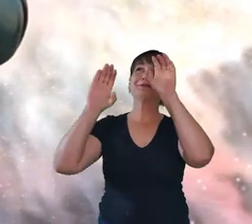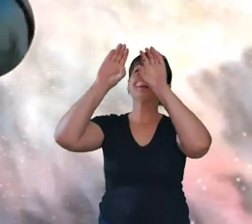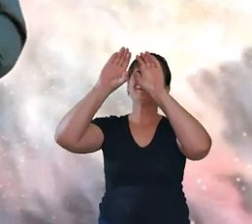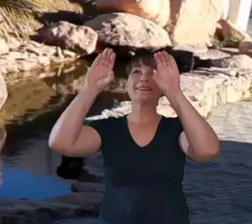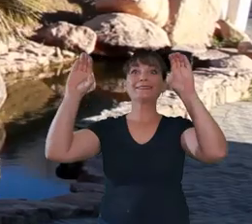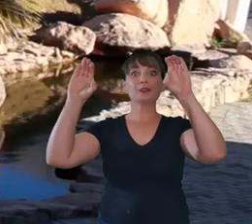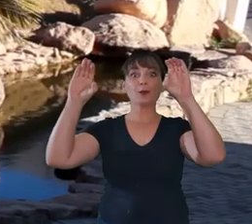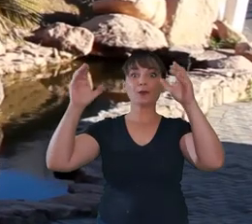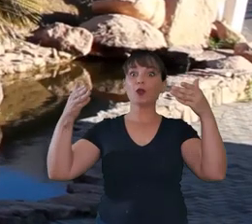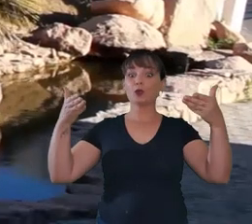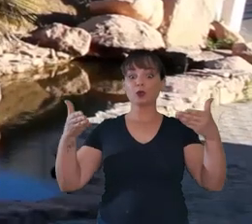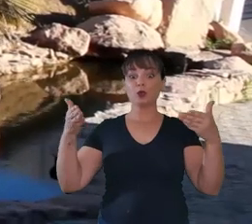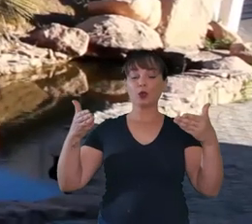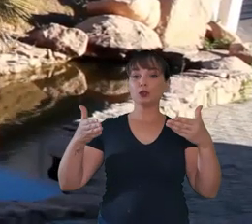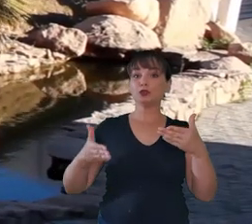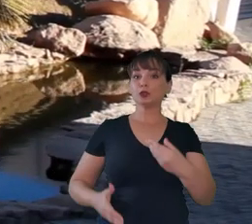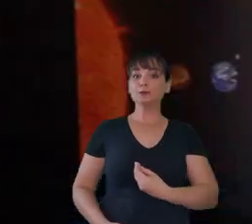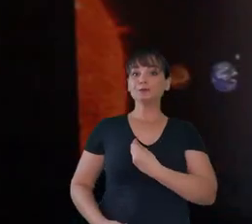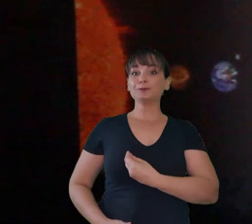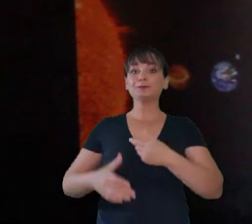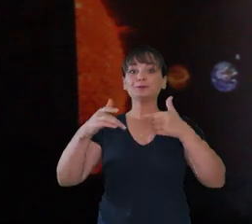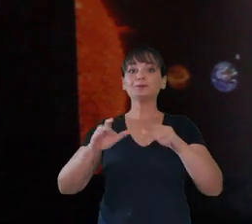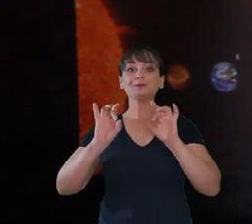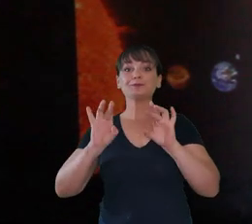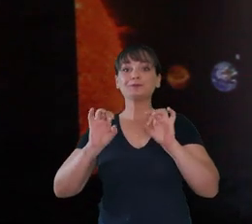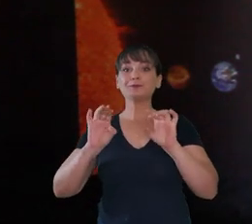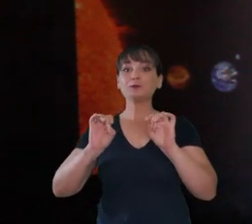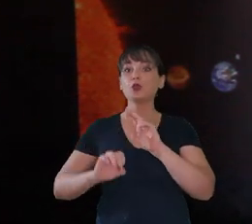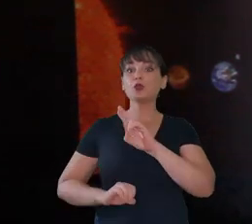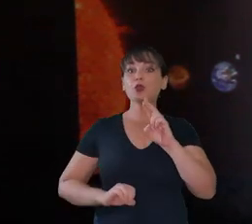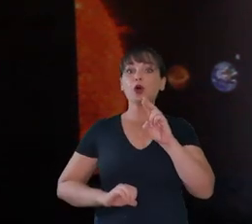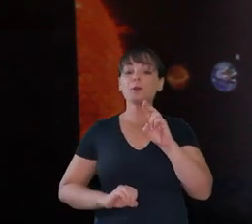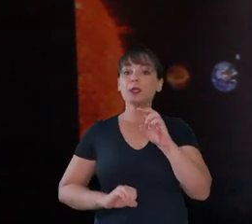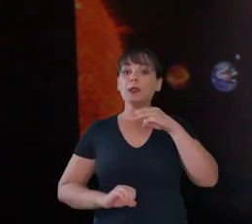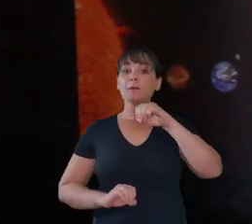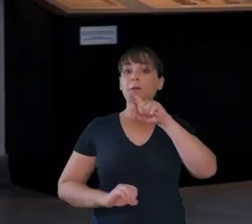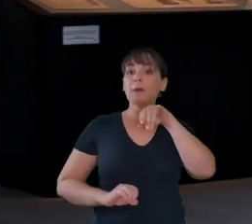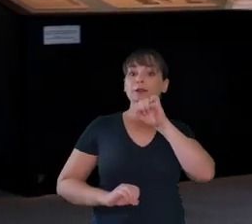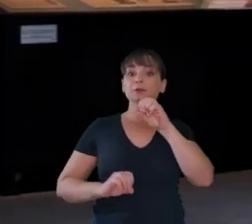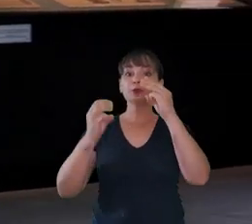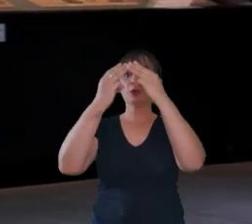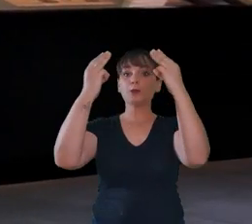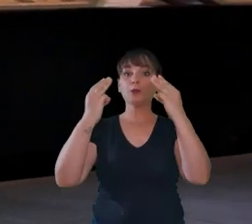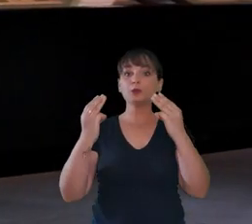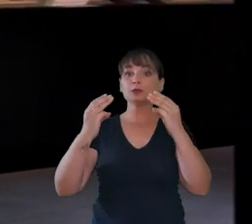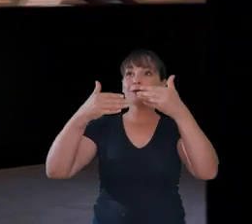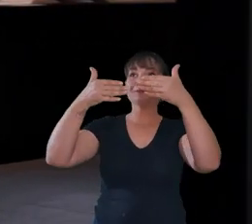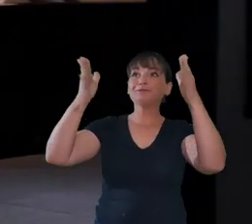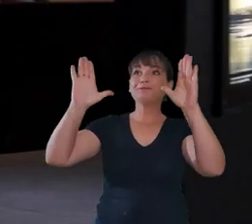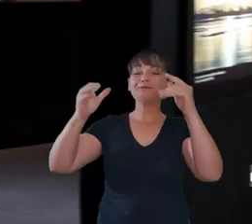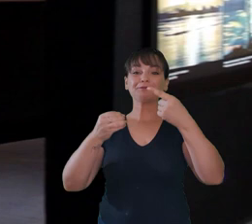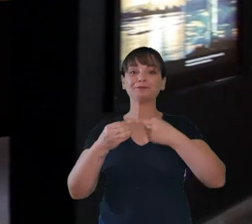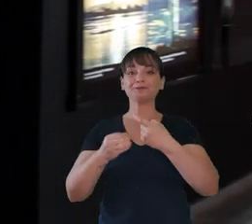E nós viemos para um lugar muito especial chamado MAS, Museu Aberto de Astronomia, e ele fica em Campinas. Bom,